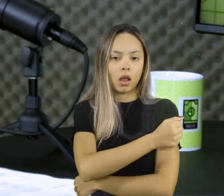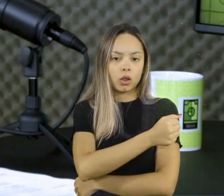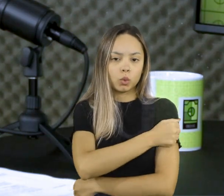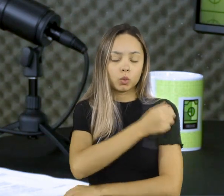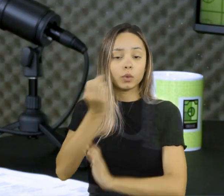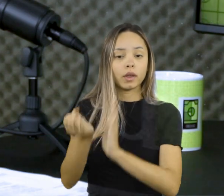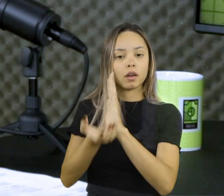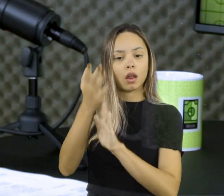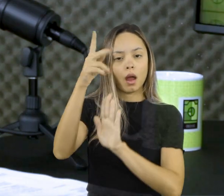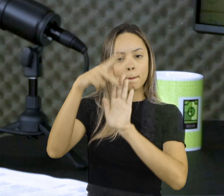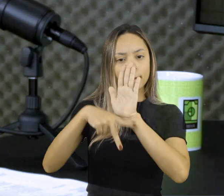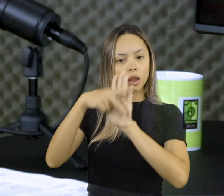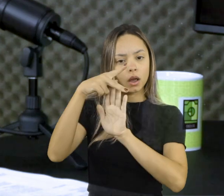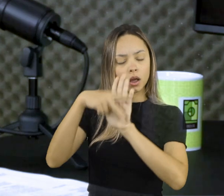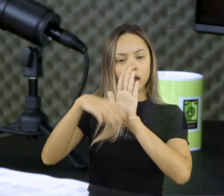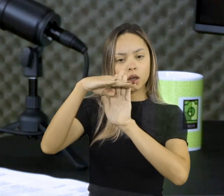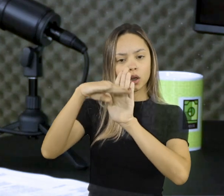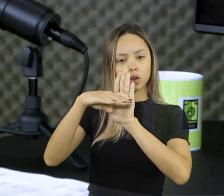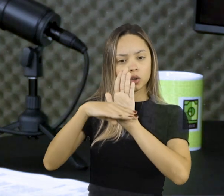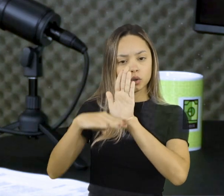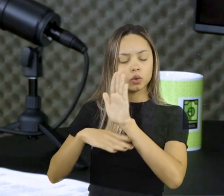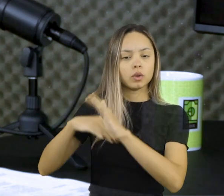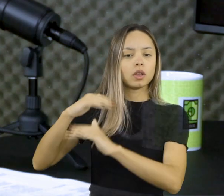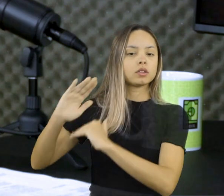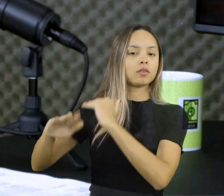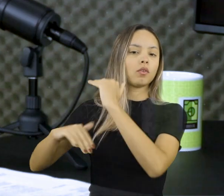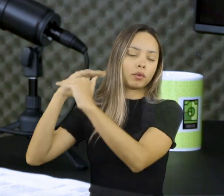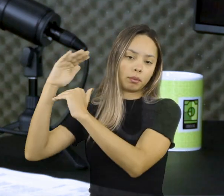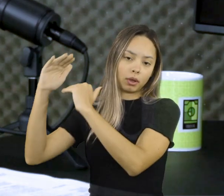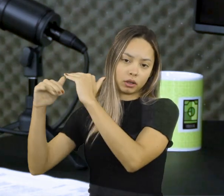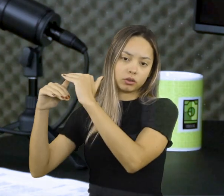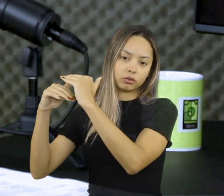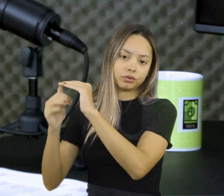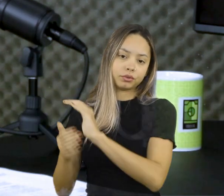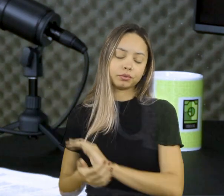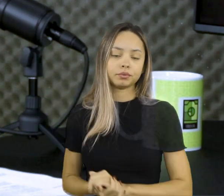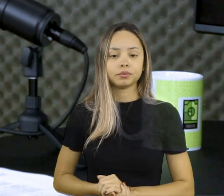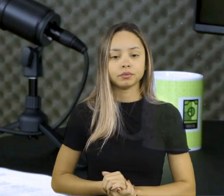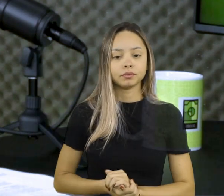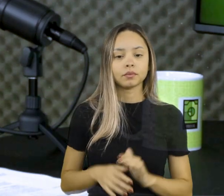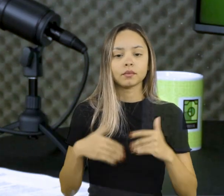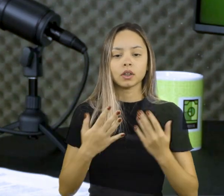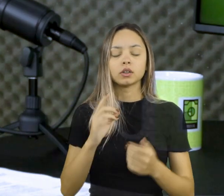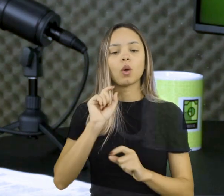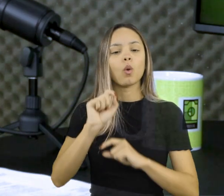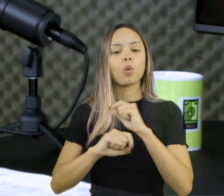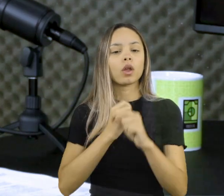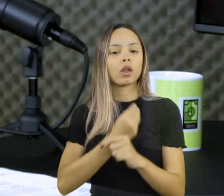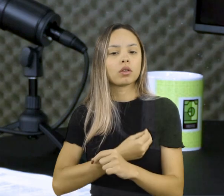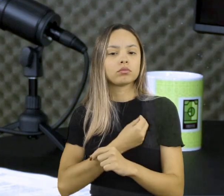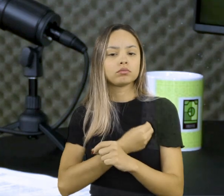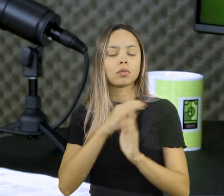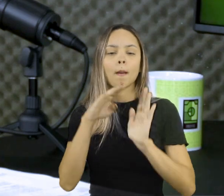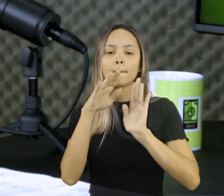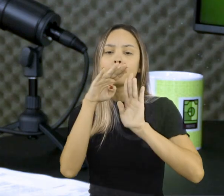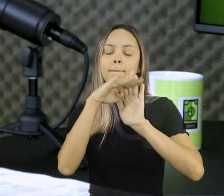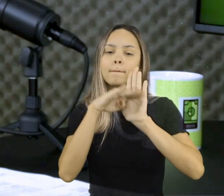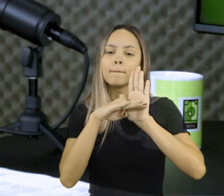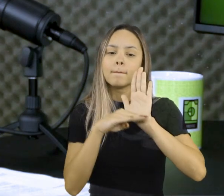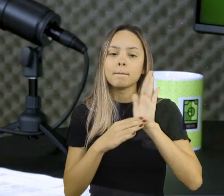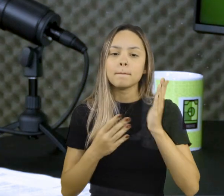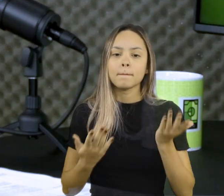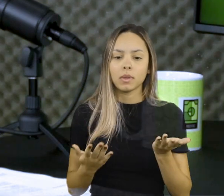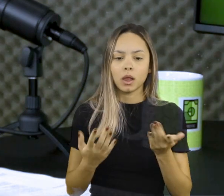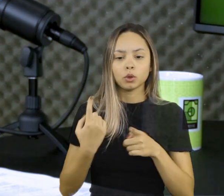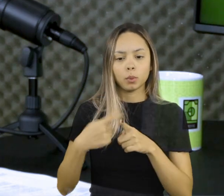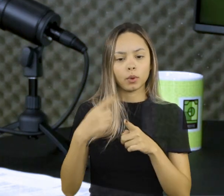de desenvolvimento. Nesse plano de desenvolvimento, Hugo, o que é que tem lá no plano? Que é interessante a gente falar para